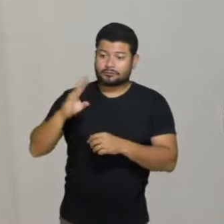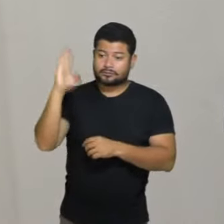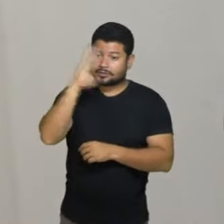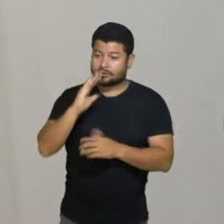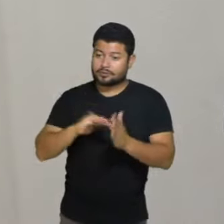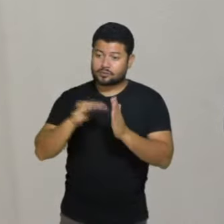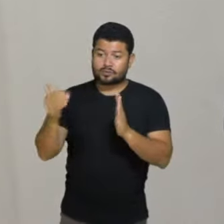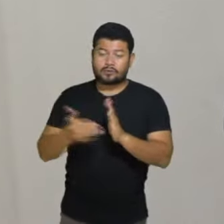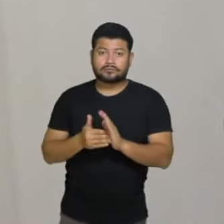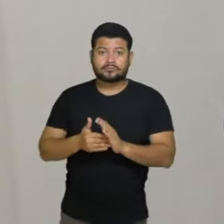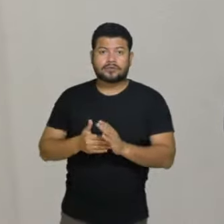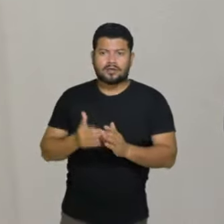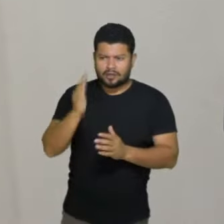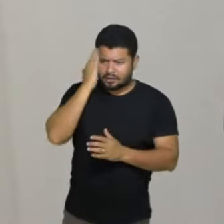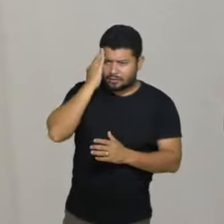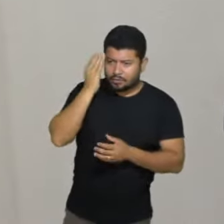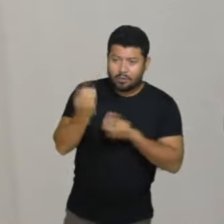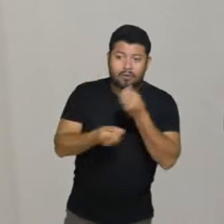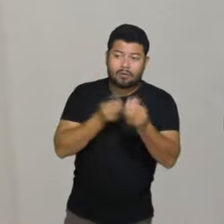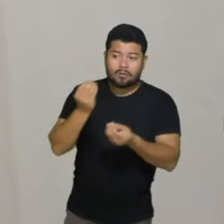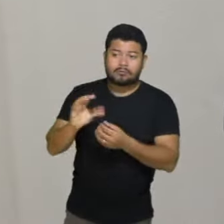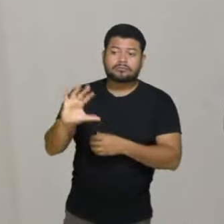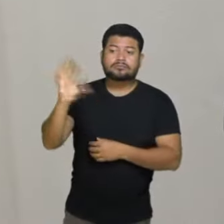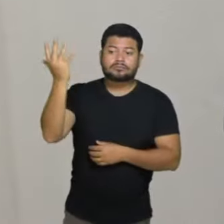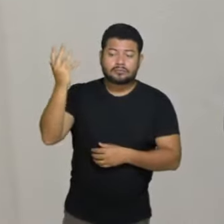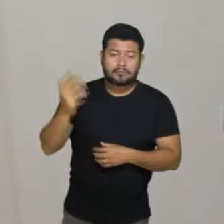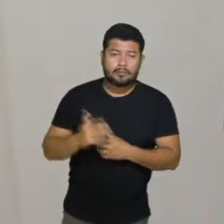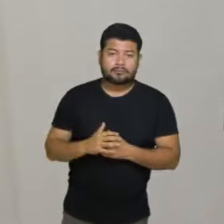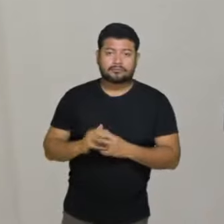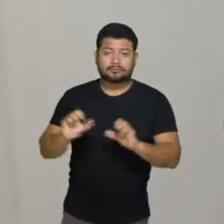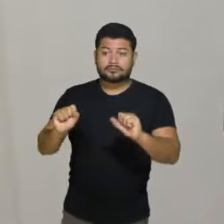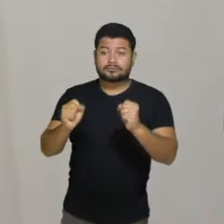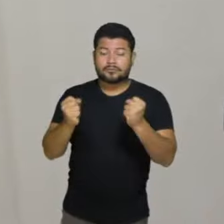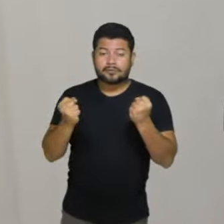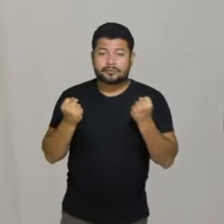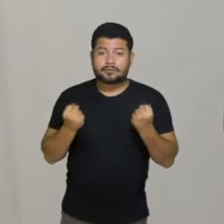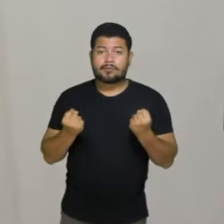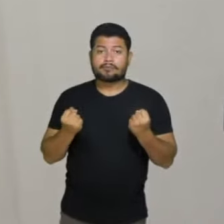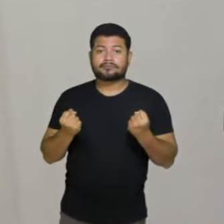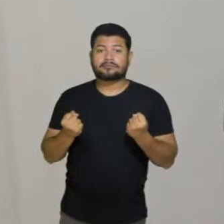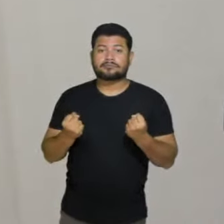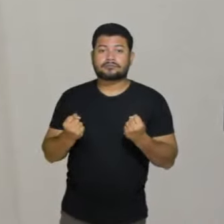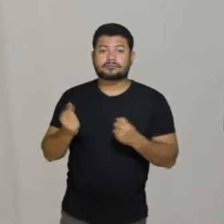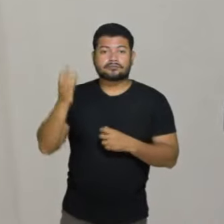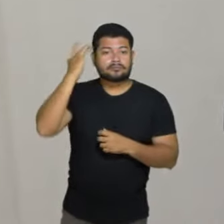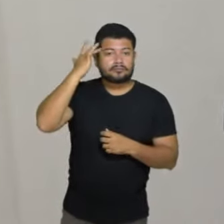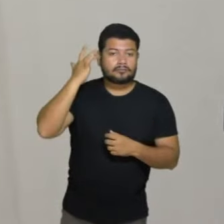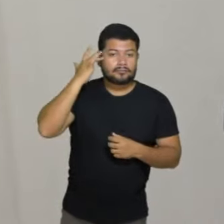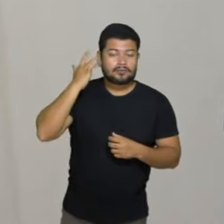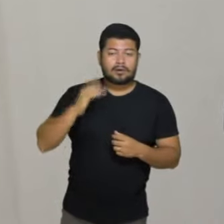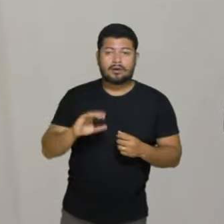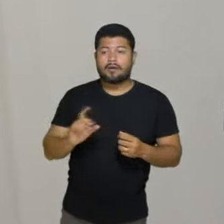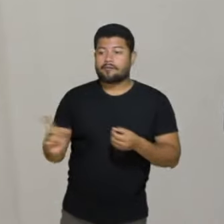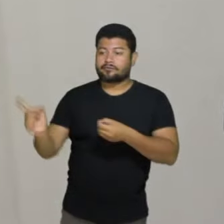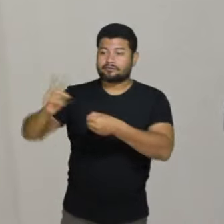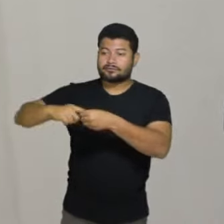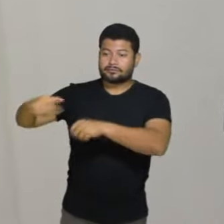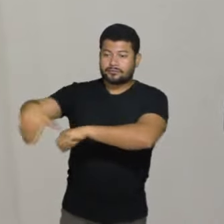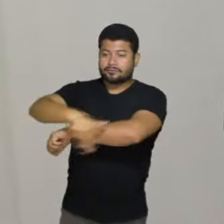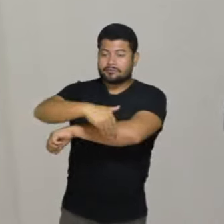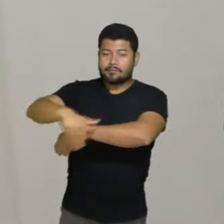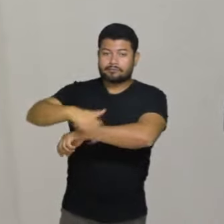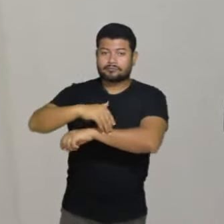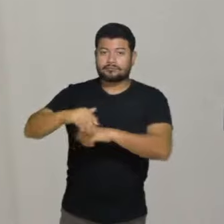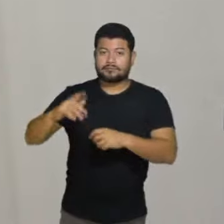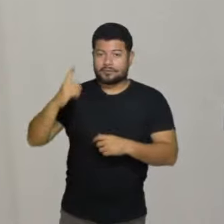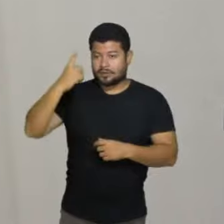para a concessão da famigerada saidinha? Quem defende essa aberração acha que indo para a rua em datas específicas,